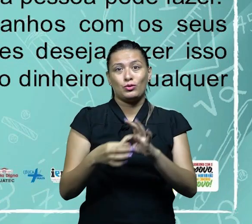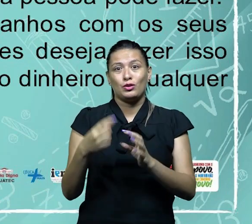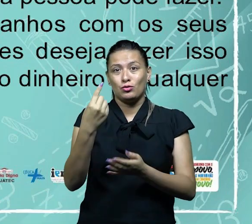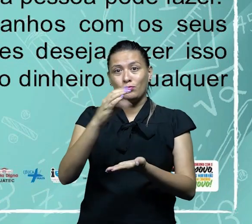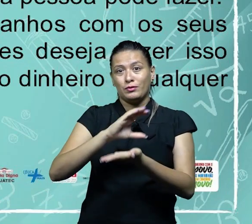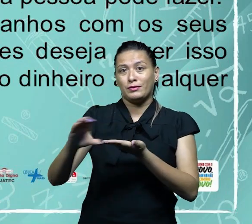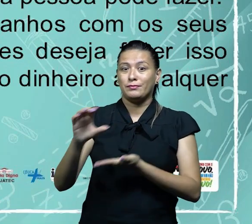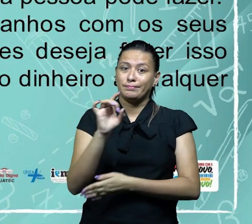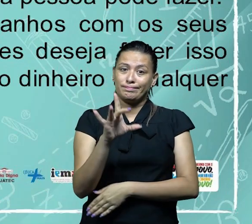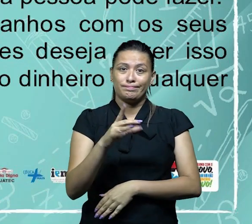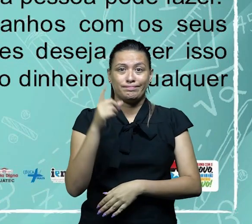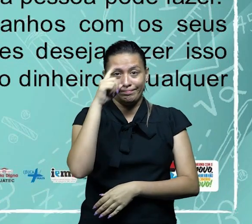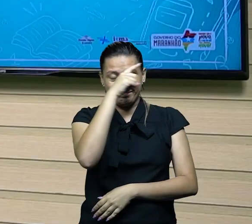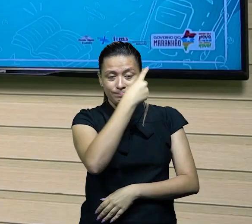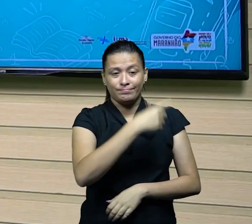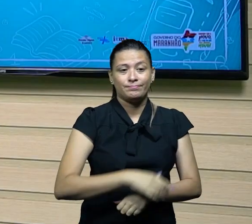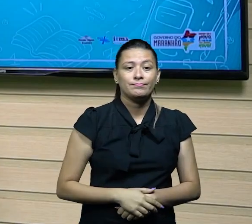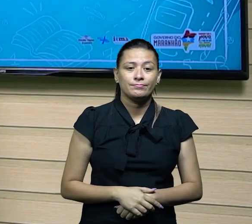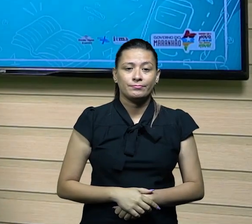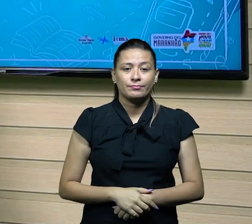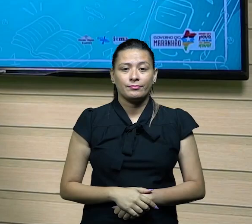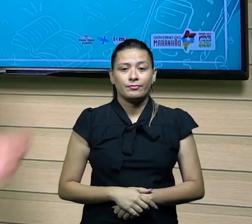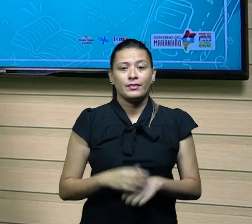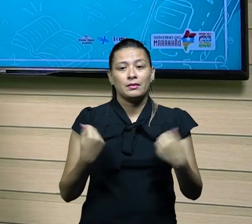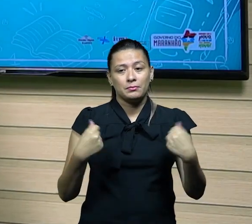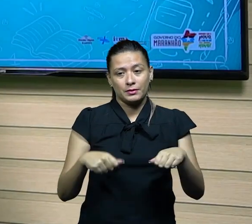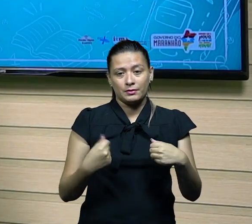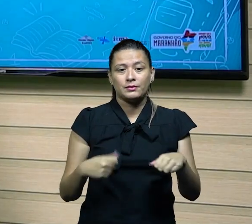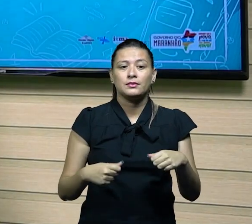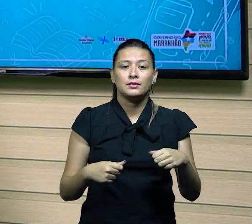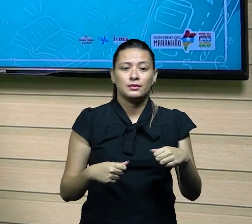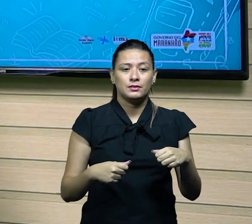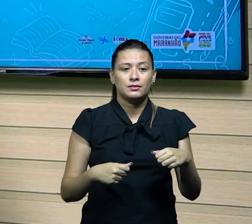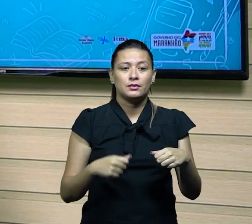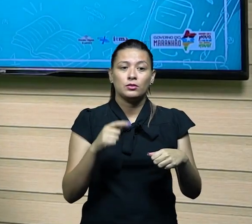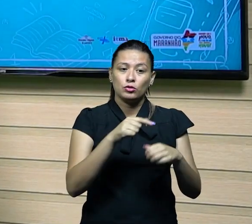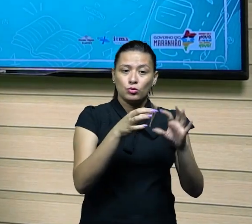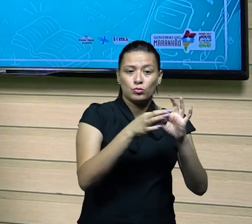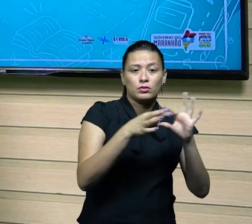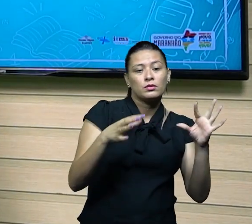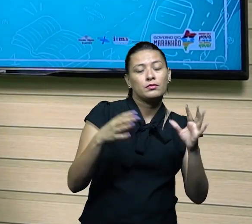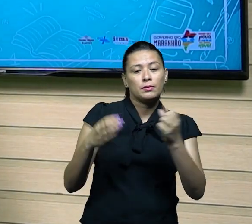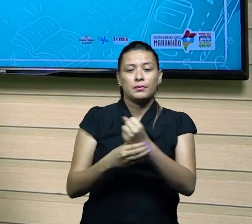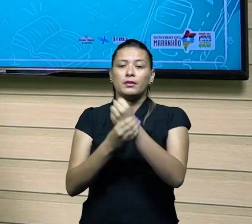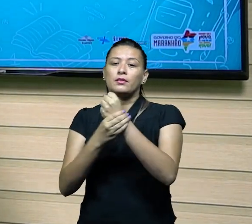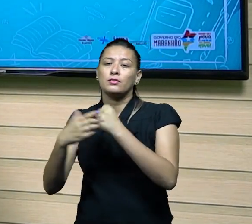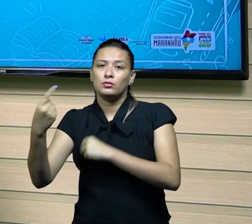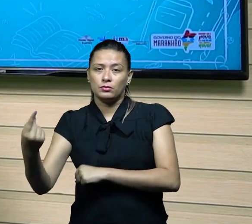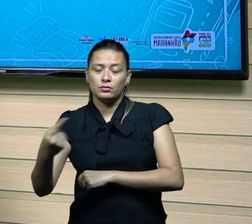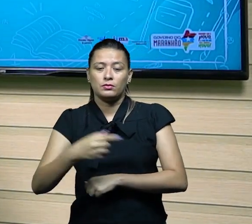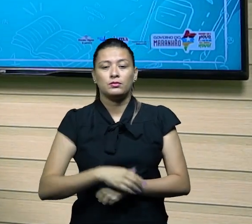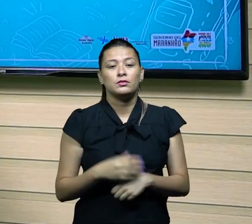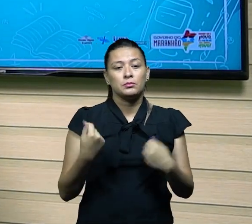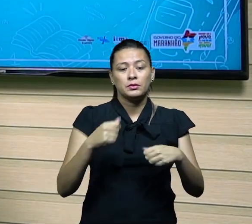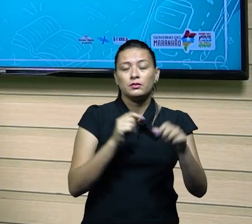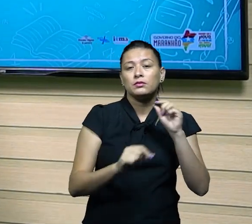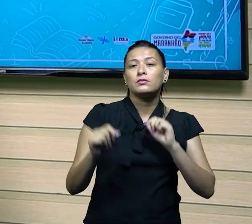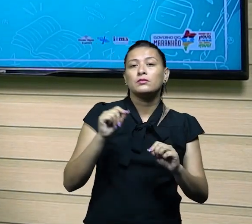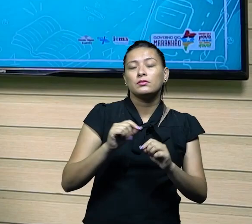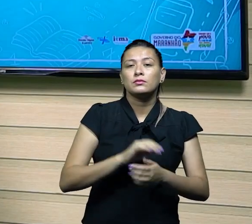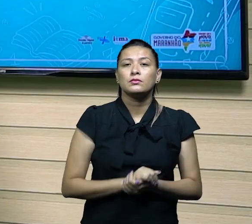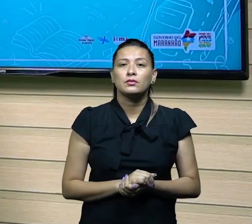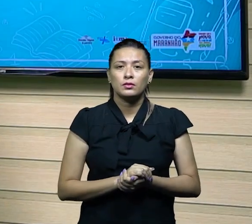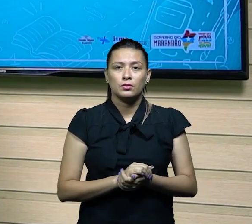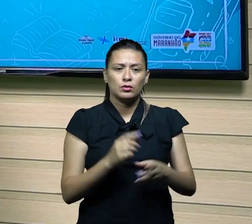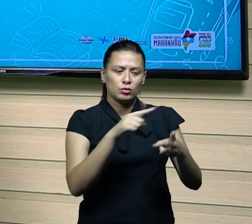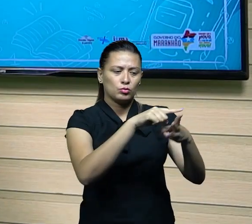garantir o outro. Ou seja, eu tenho que, do conjunto da tríade, eu tenho que deixar de lado um, escolher outro, analisar qual é a